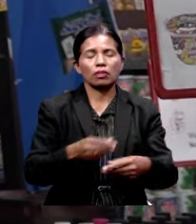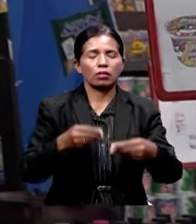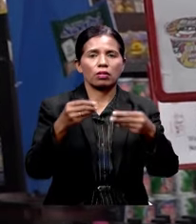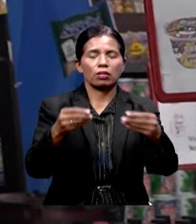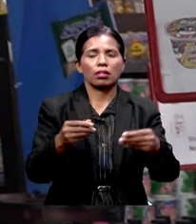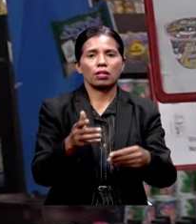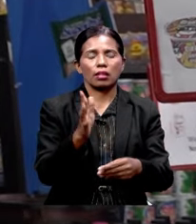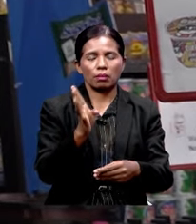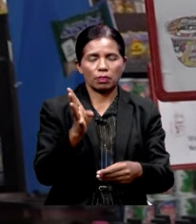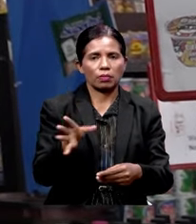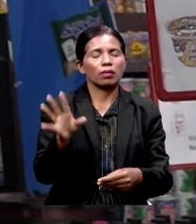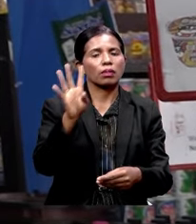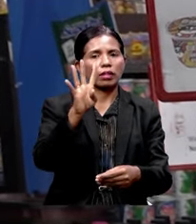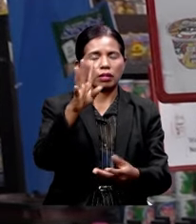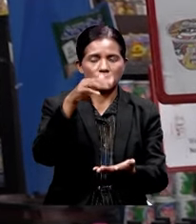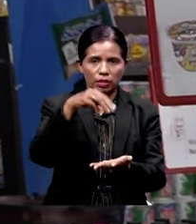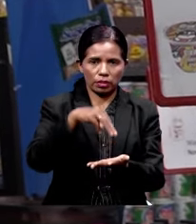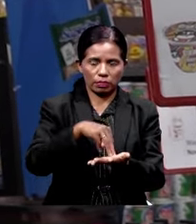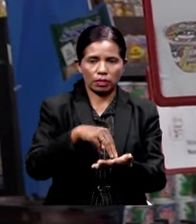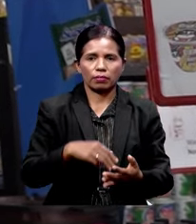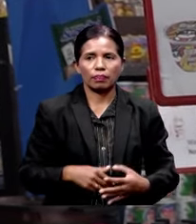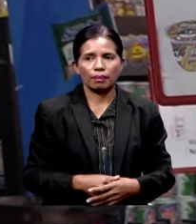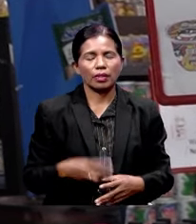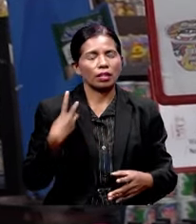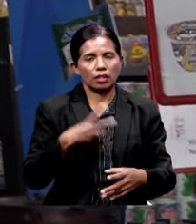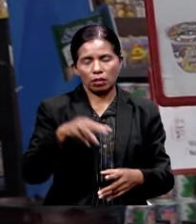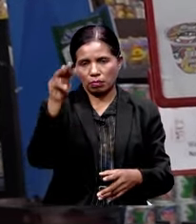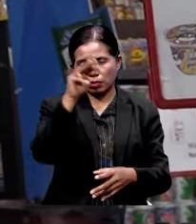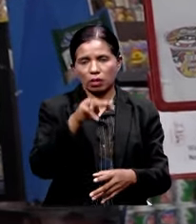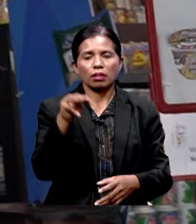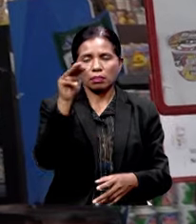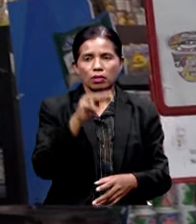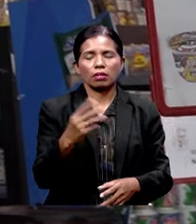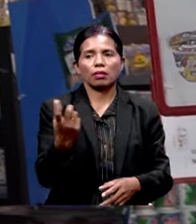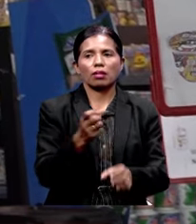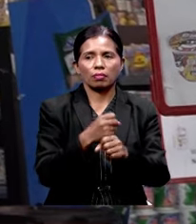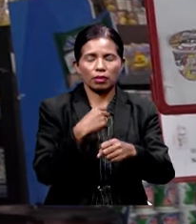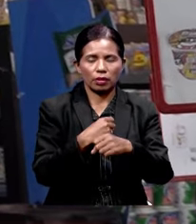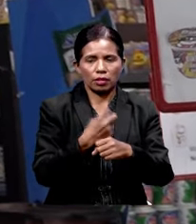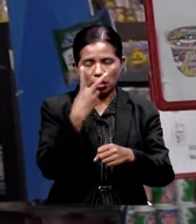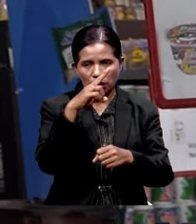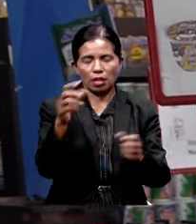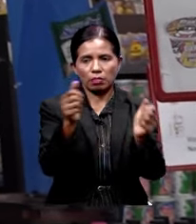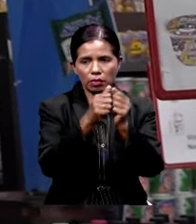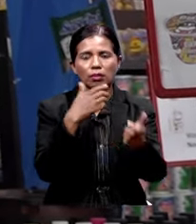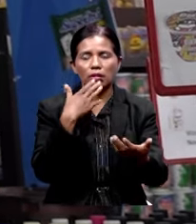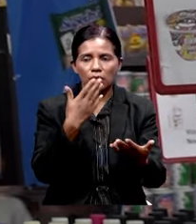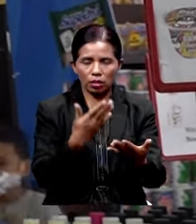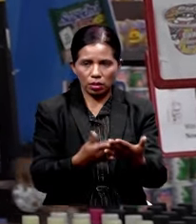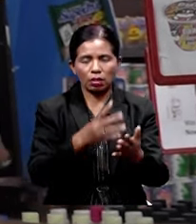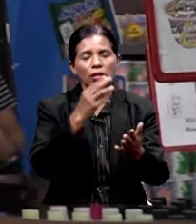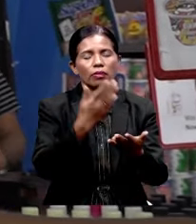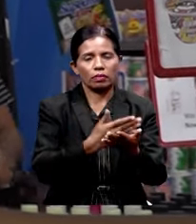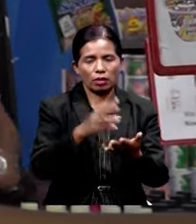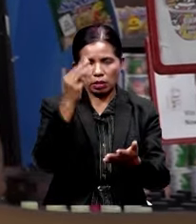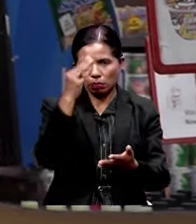de 800 toneladas. Né, bem, está monitorizando para ver o acompanhamento no Bema Candia, a monitorização no Bema Candia,